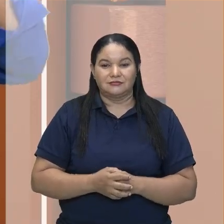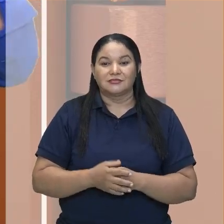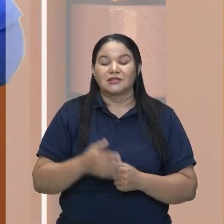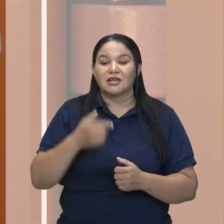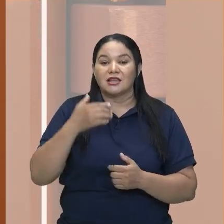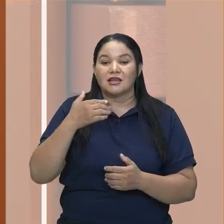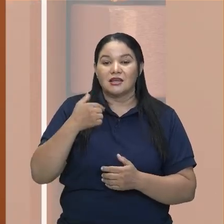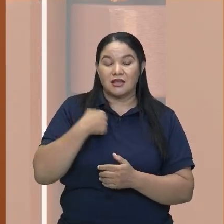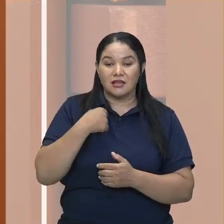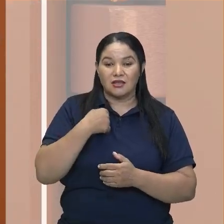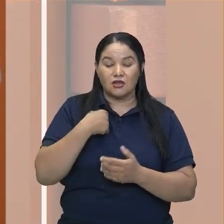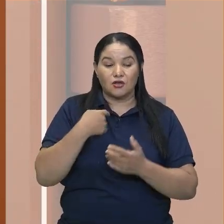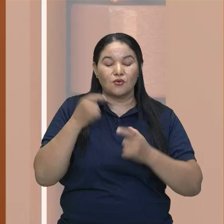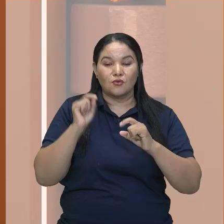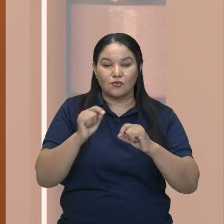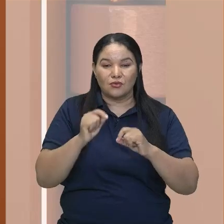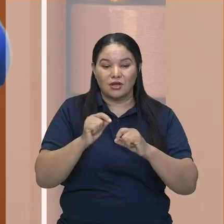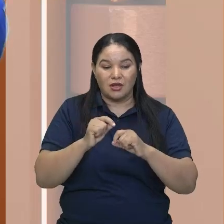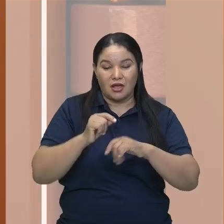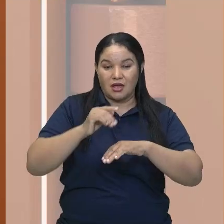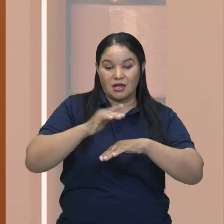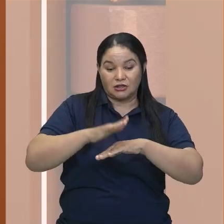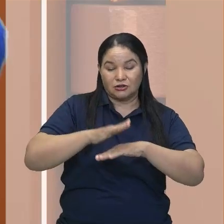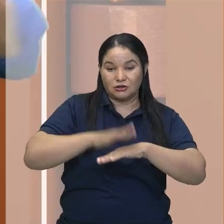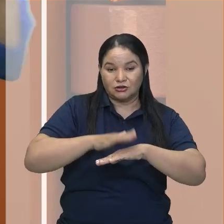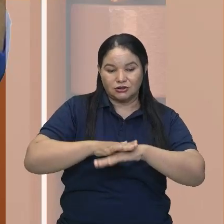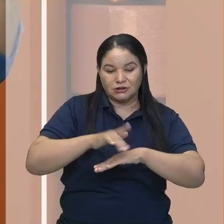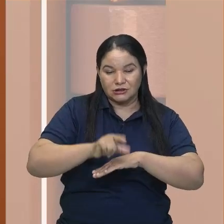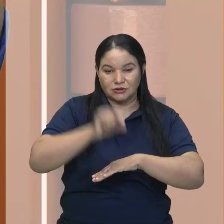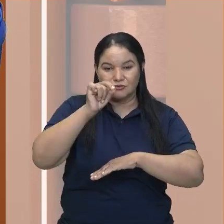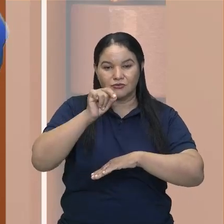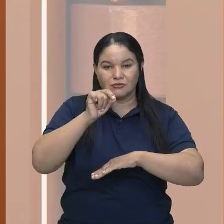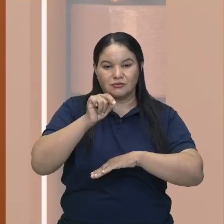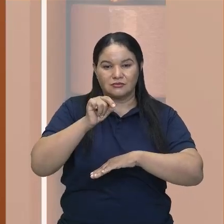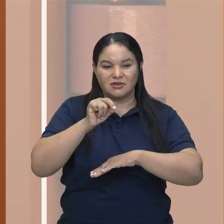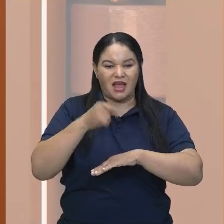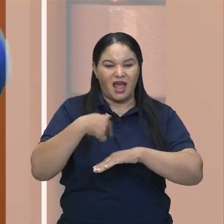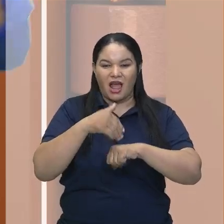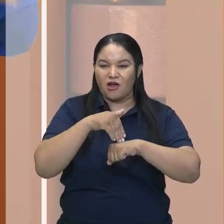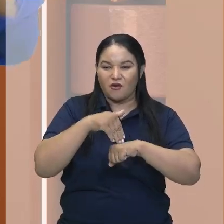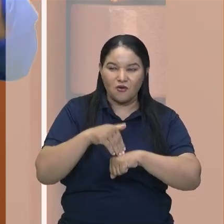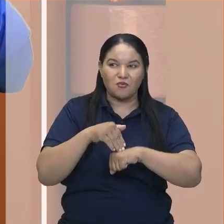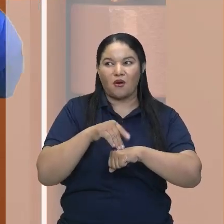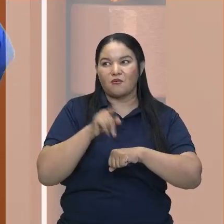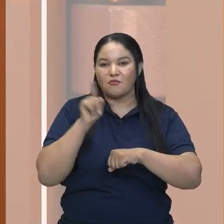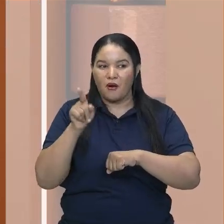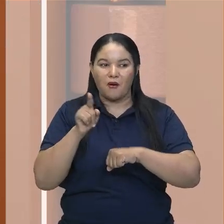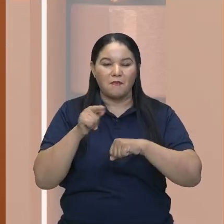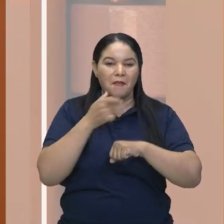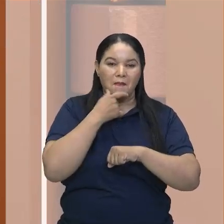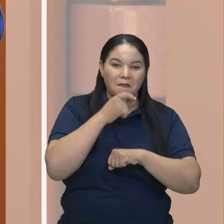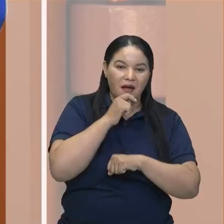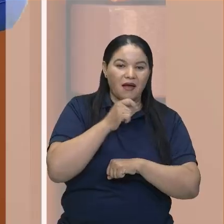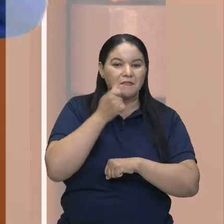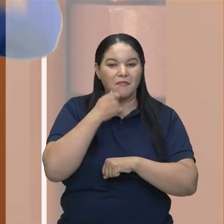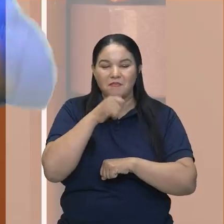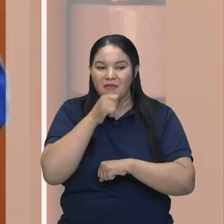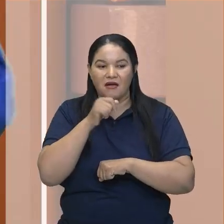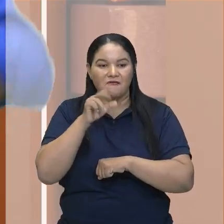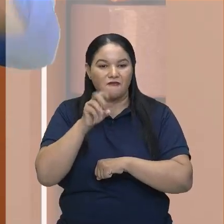Lidar com as suas escolhas. Não adianta ficar colocando a culpa nos outros. Foi o papai, foi a mamãe, foi o vovô,